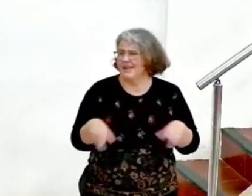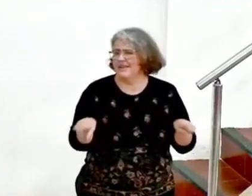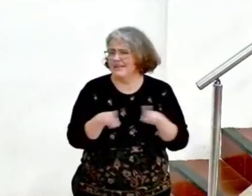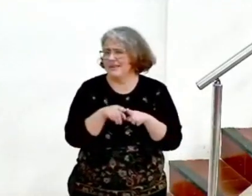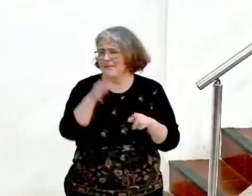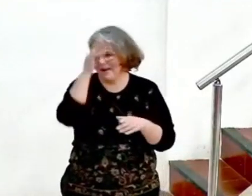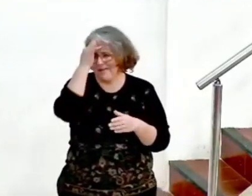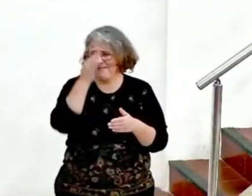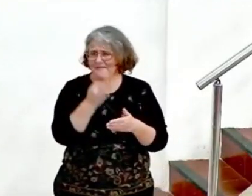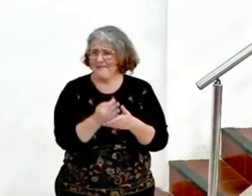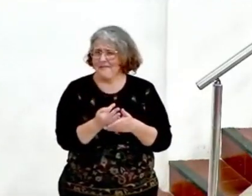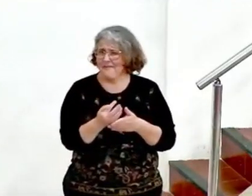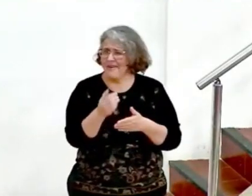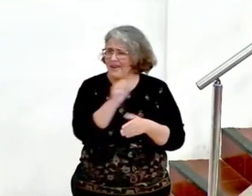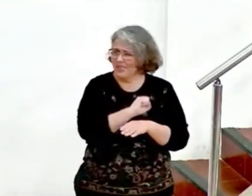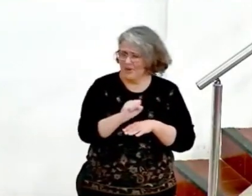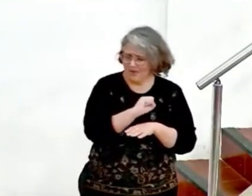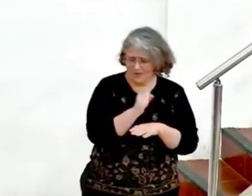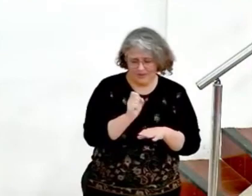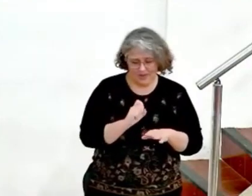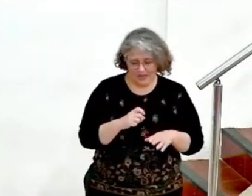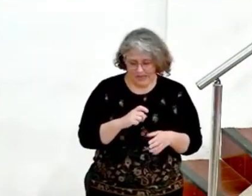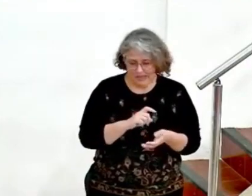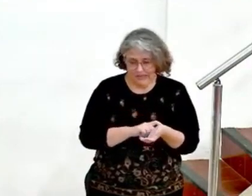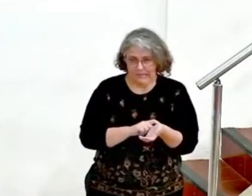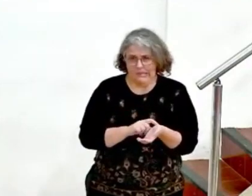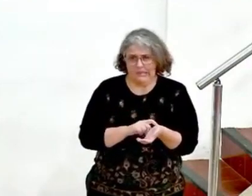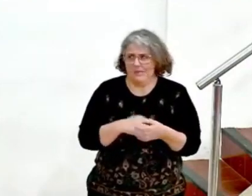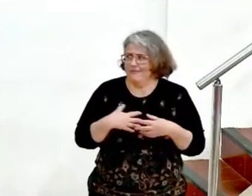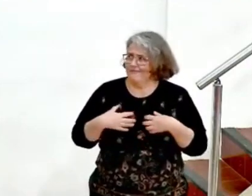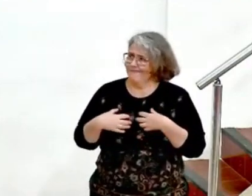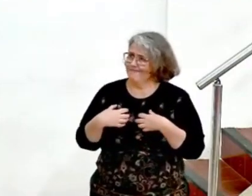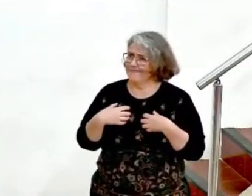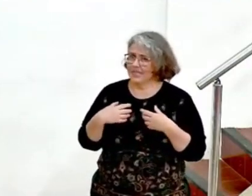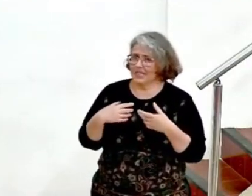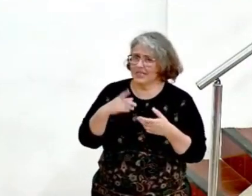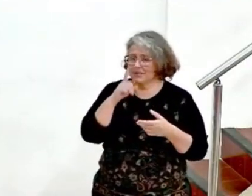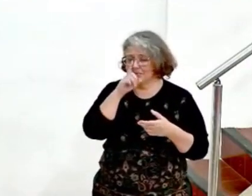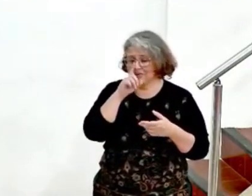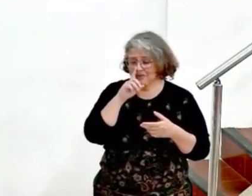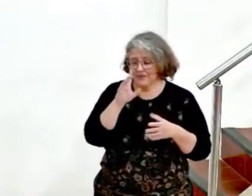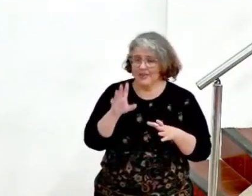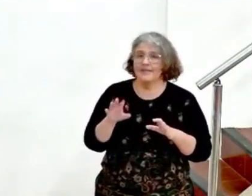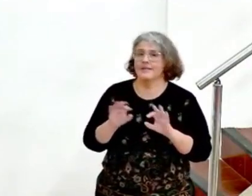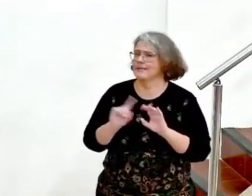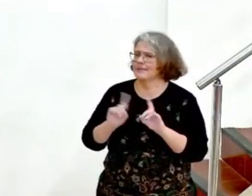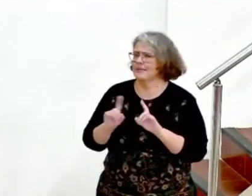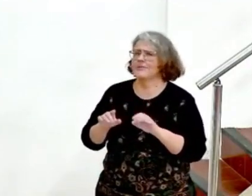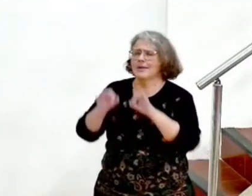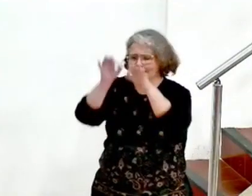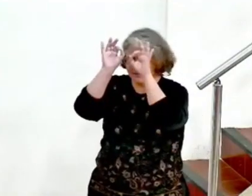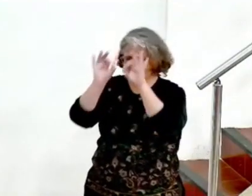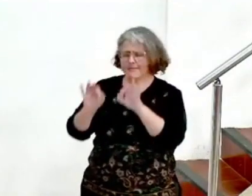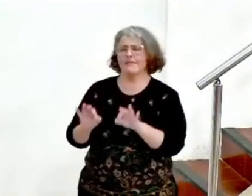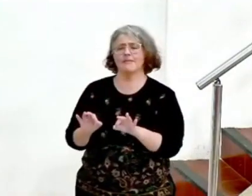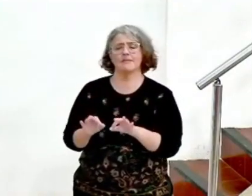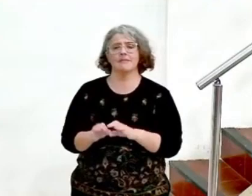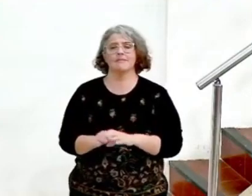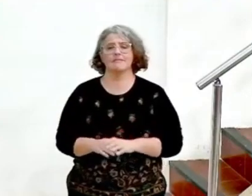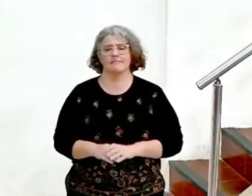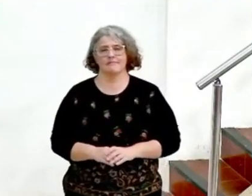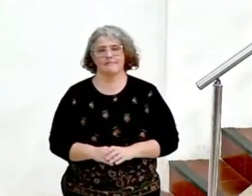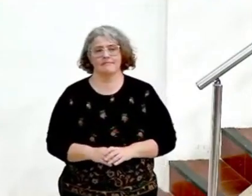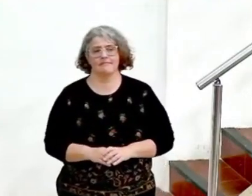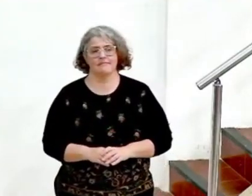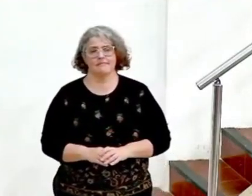uma fé vibrante na certeza do Deus que de fato cumpre as suas promessas. Você